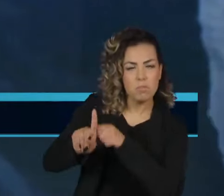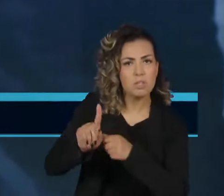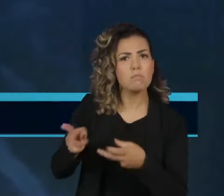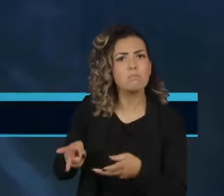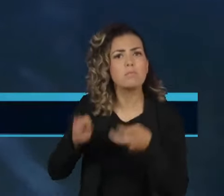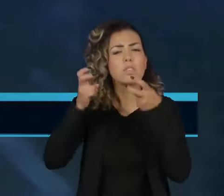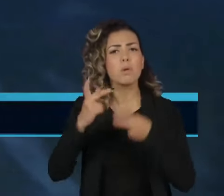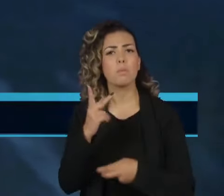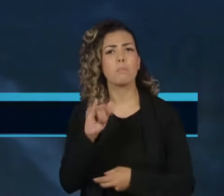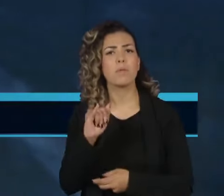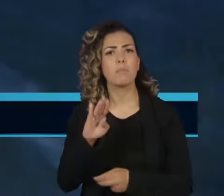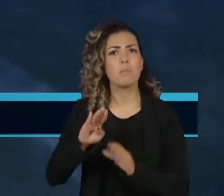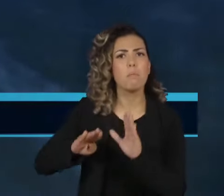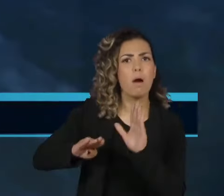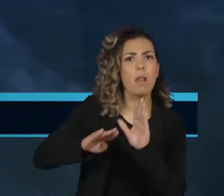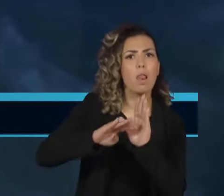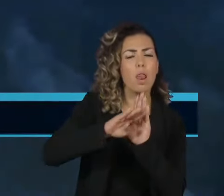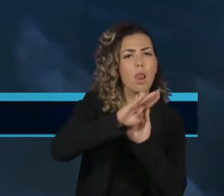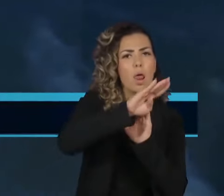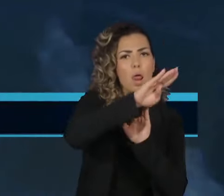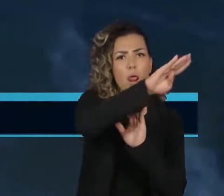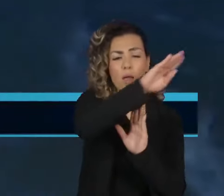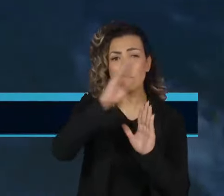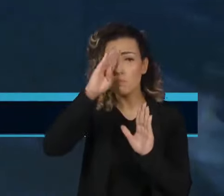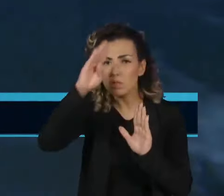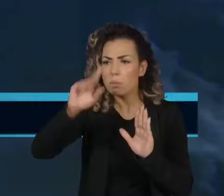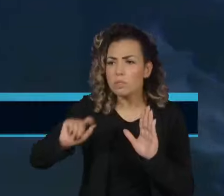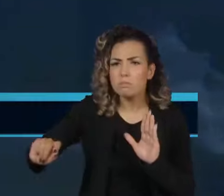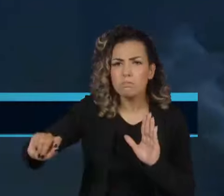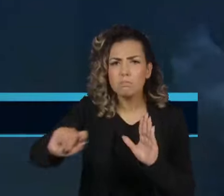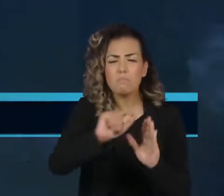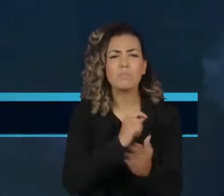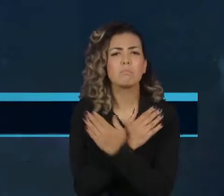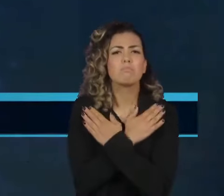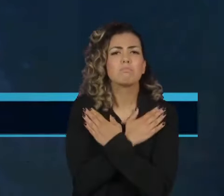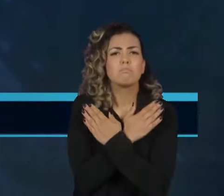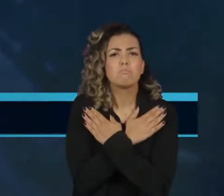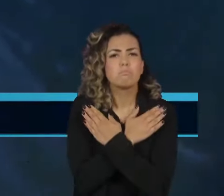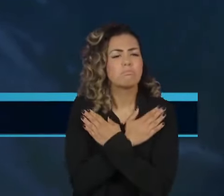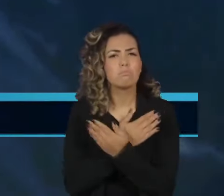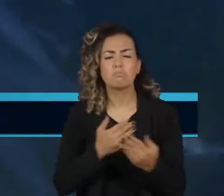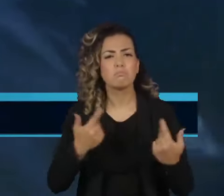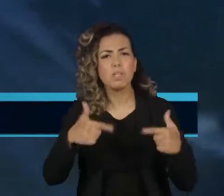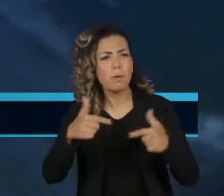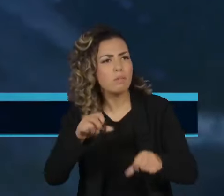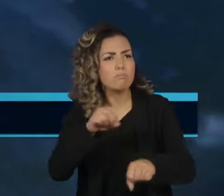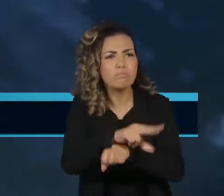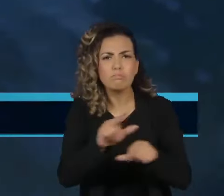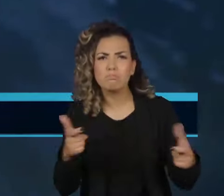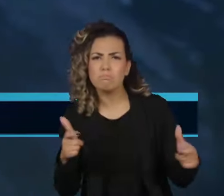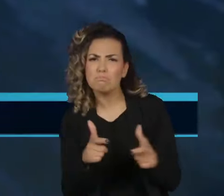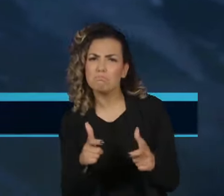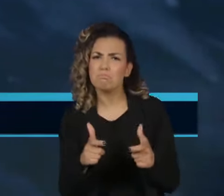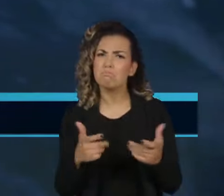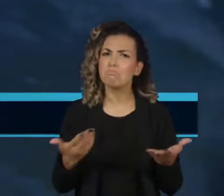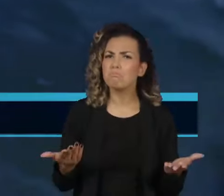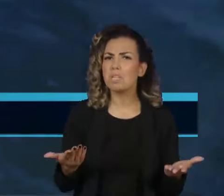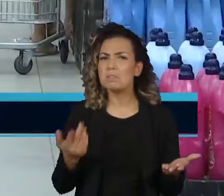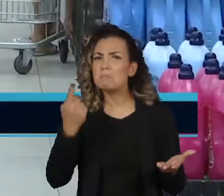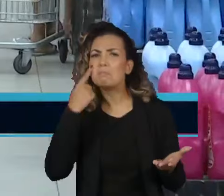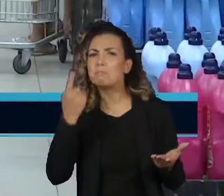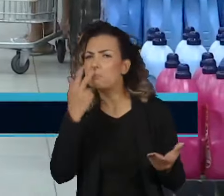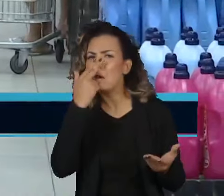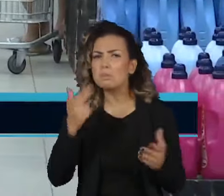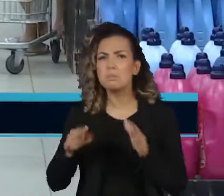permanece negativa questões relacionadas ao mercado de trabalho podem explicar em parte essa contradição segundo os